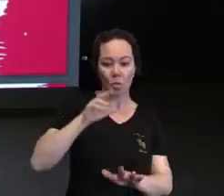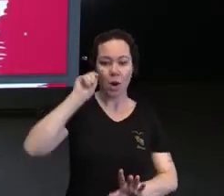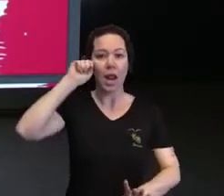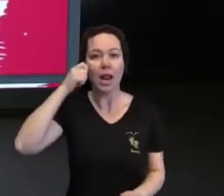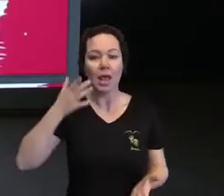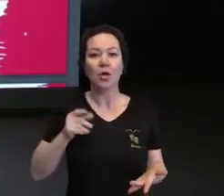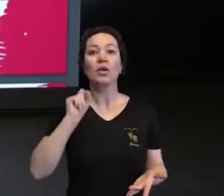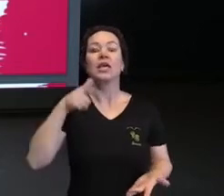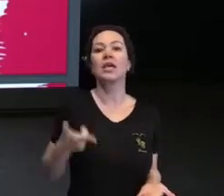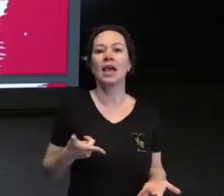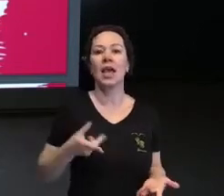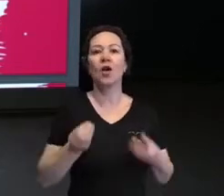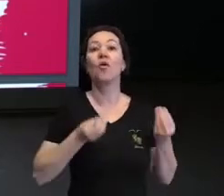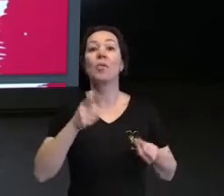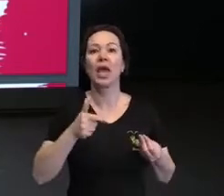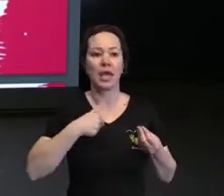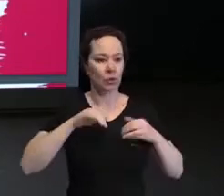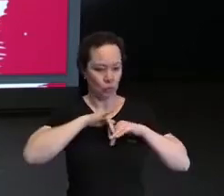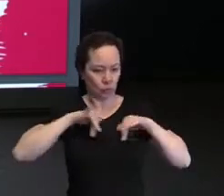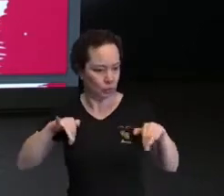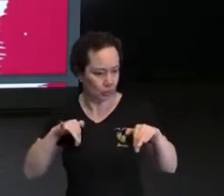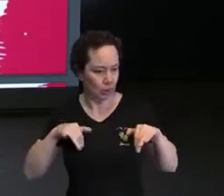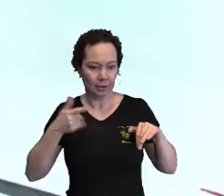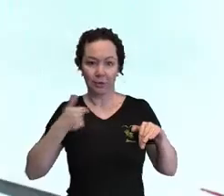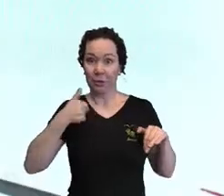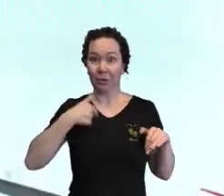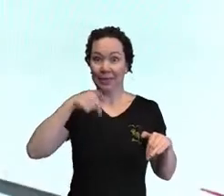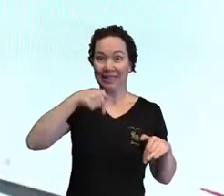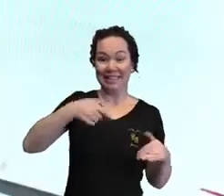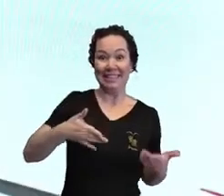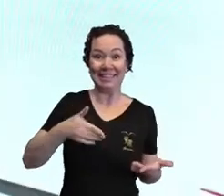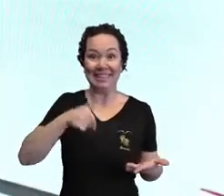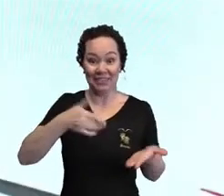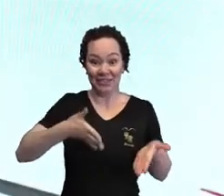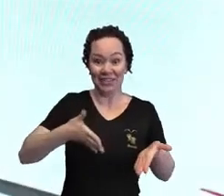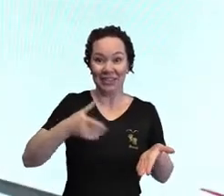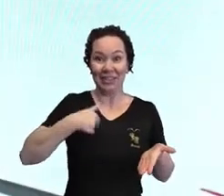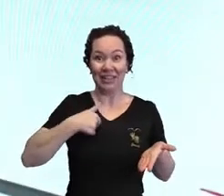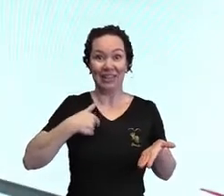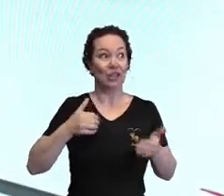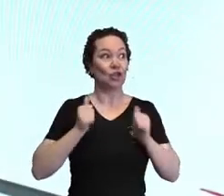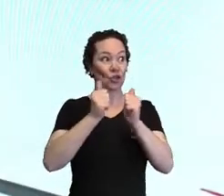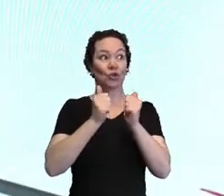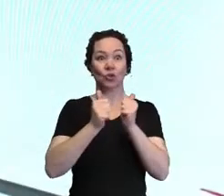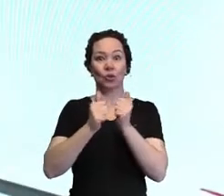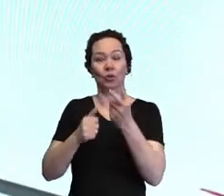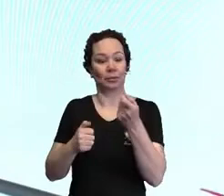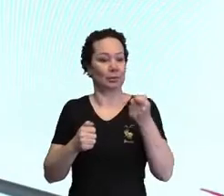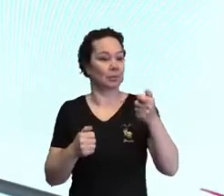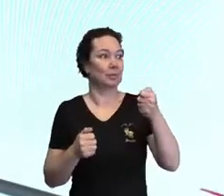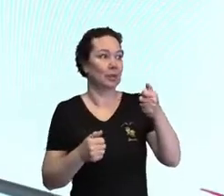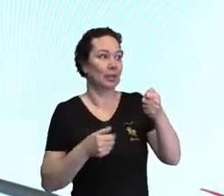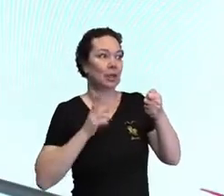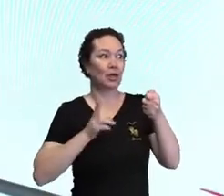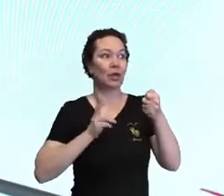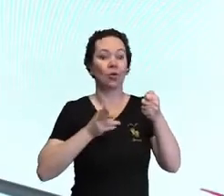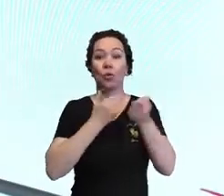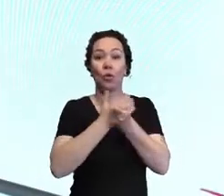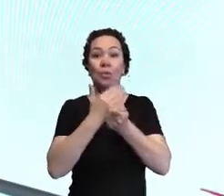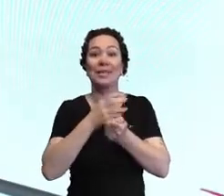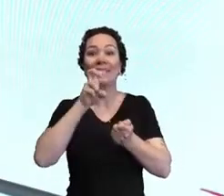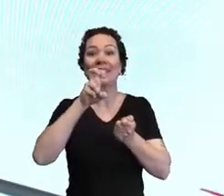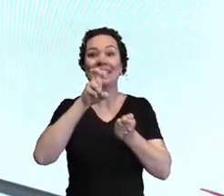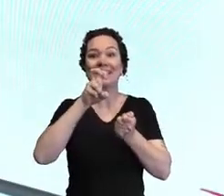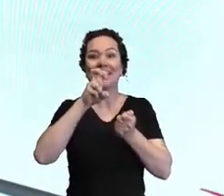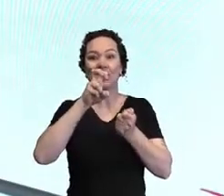totalmente diferente será que eu sou desconecta eu tô aqui com o meu Spinner na mão gente eu fiquei com ele desde a